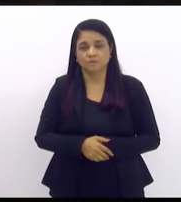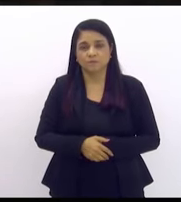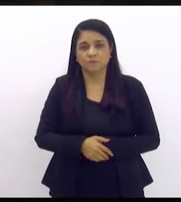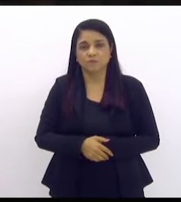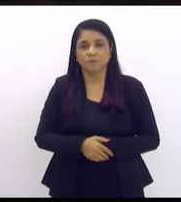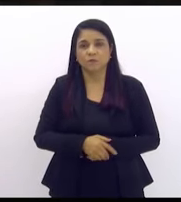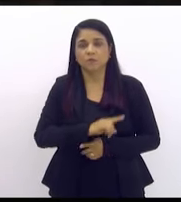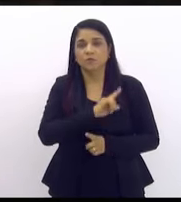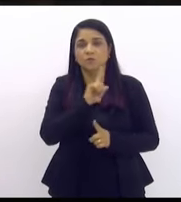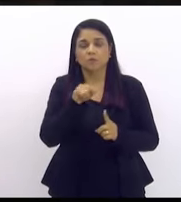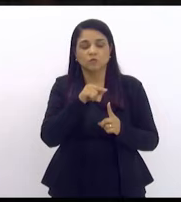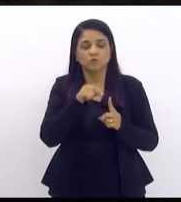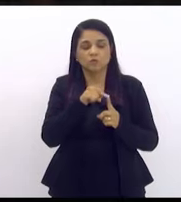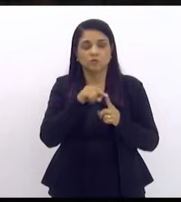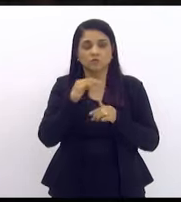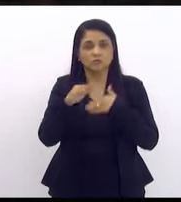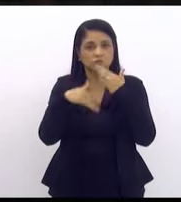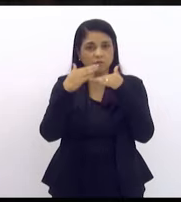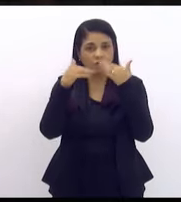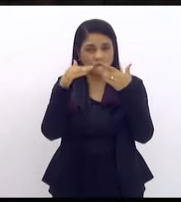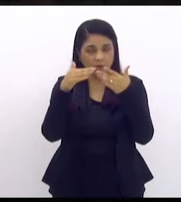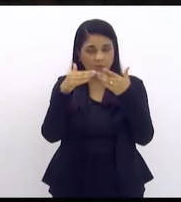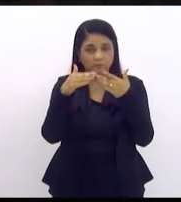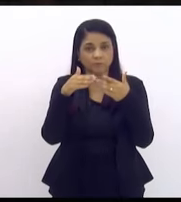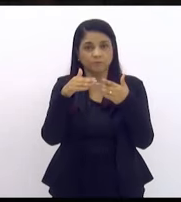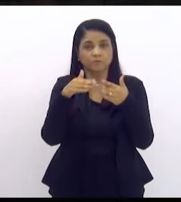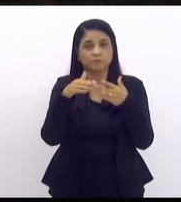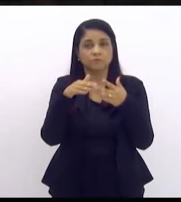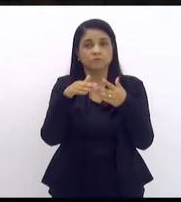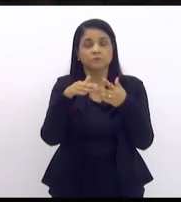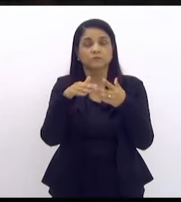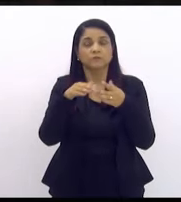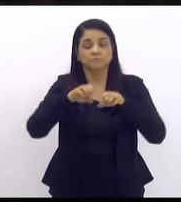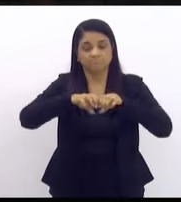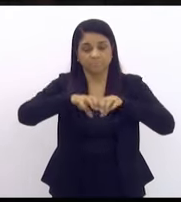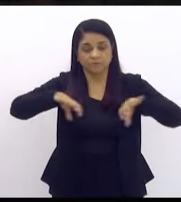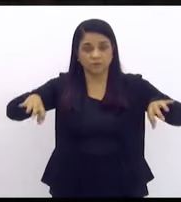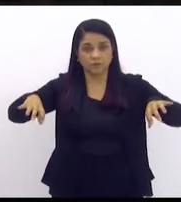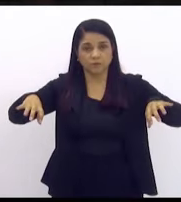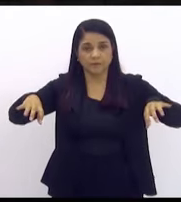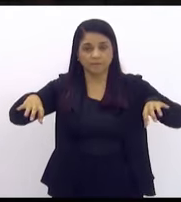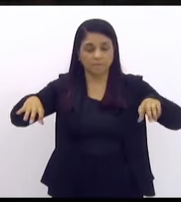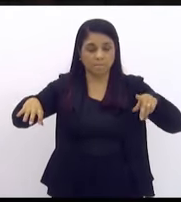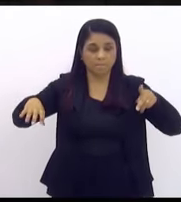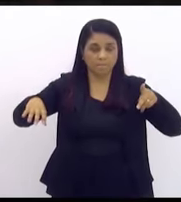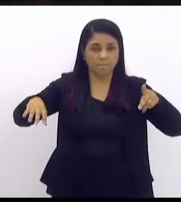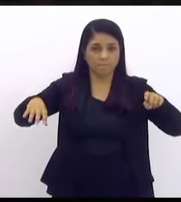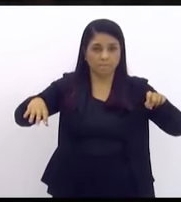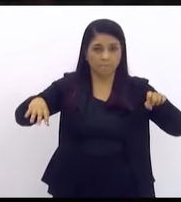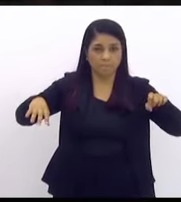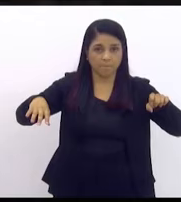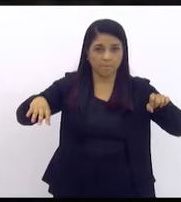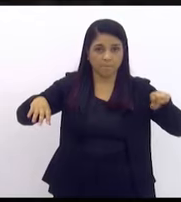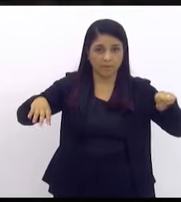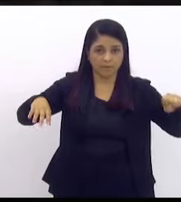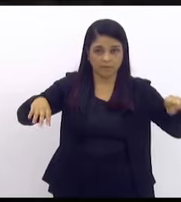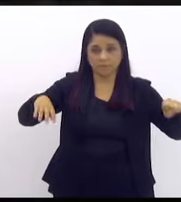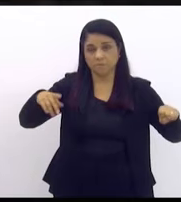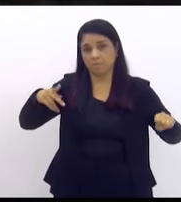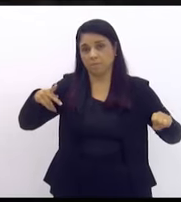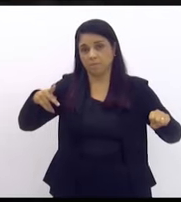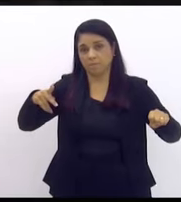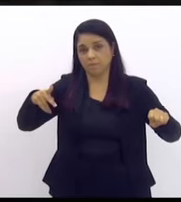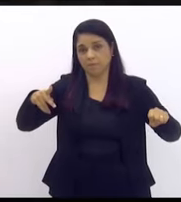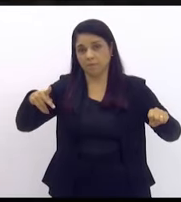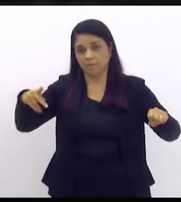foram os objetivos de desenvolvimento sustentável dissociado do PEDES. Porque qual é a